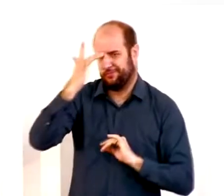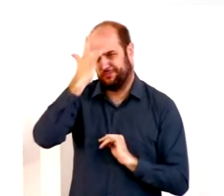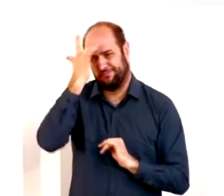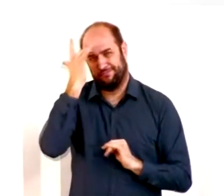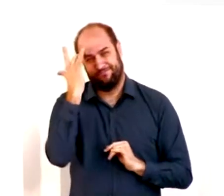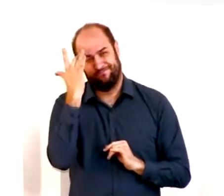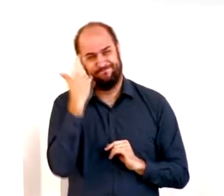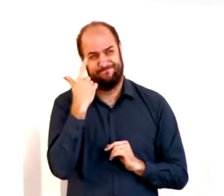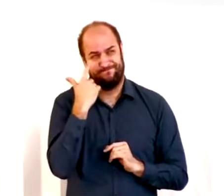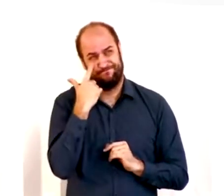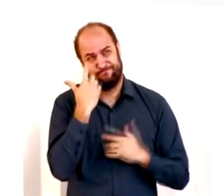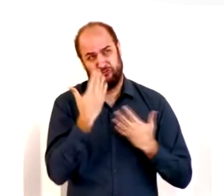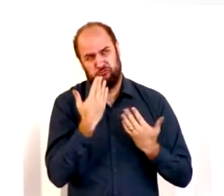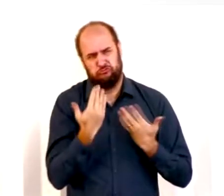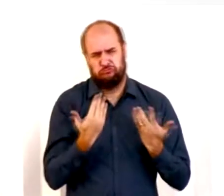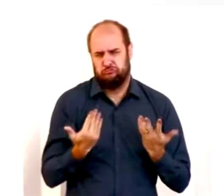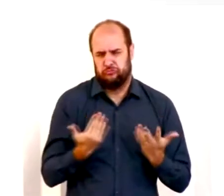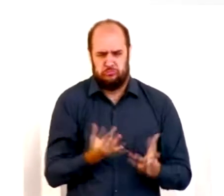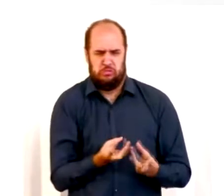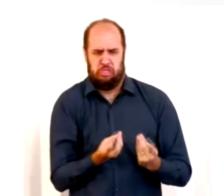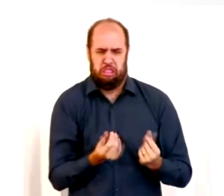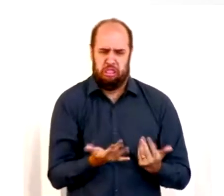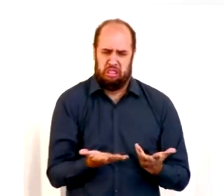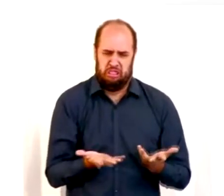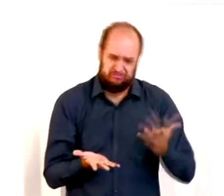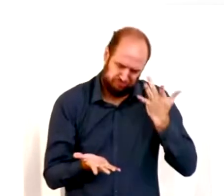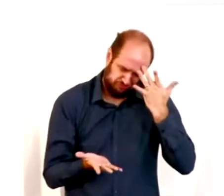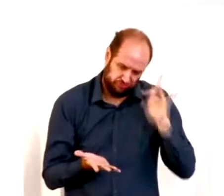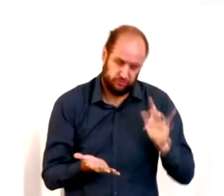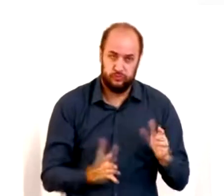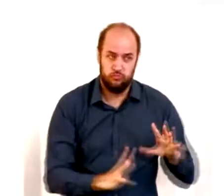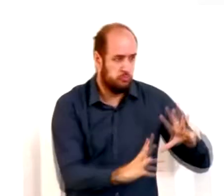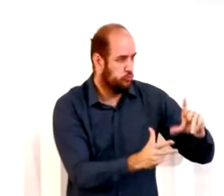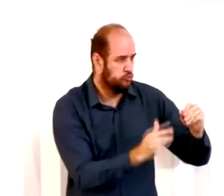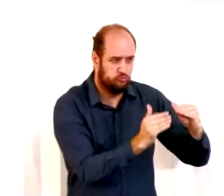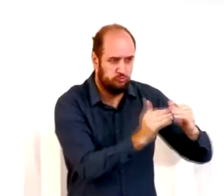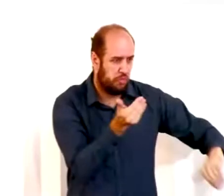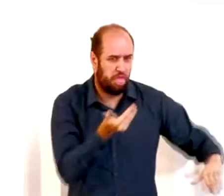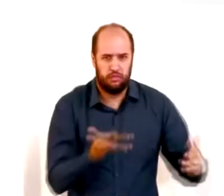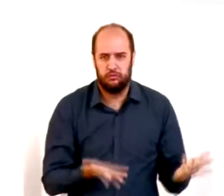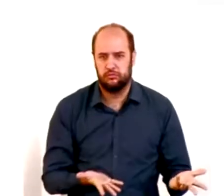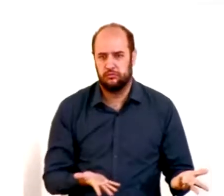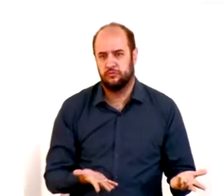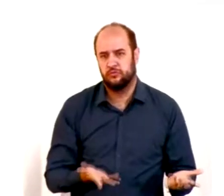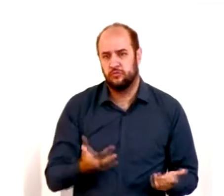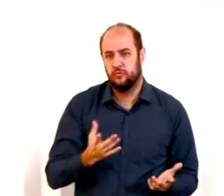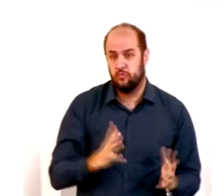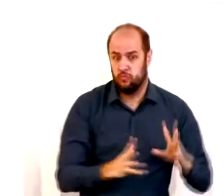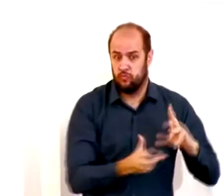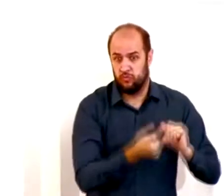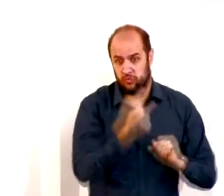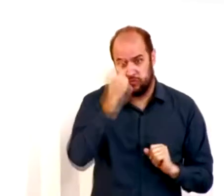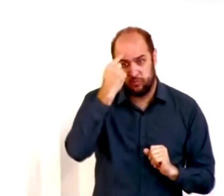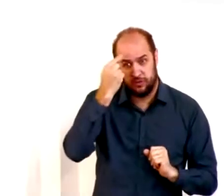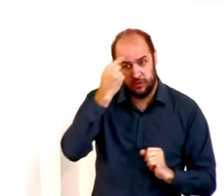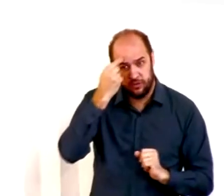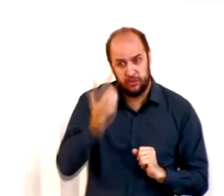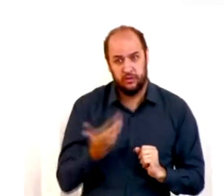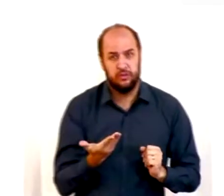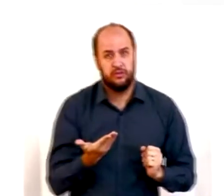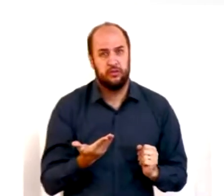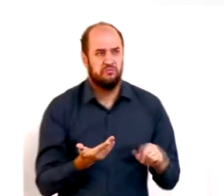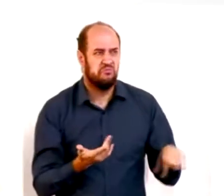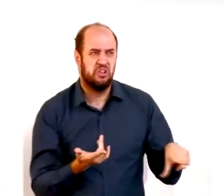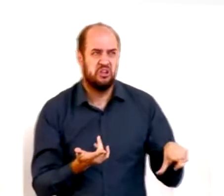não pensem que a obra cristã seja tão excelente. O mundo não pensa. O mundo acha que cristianismo, se tiver ou não tiver,